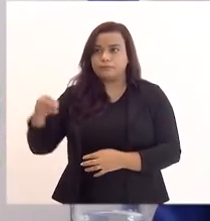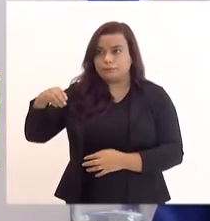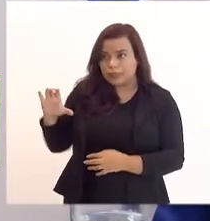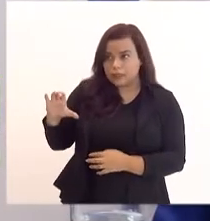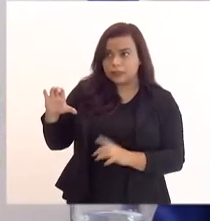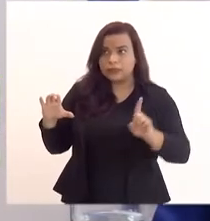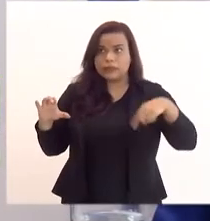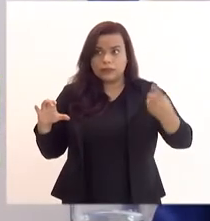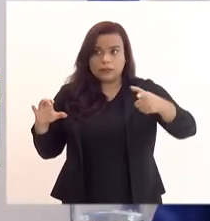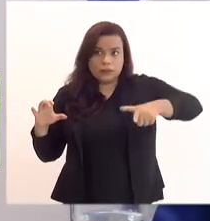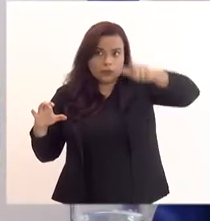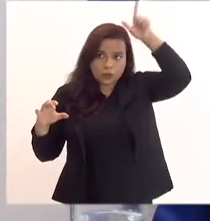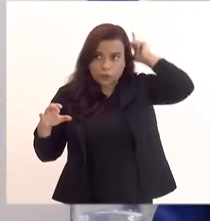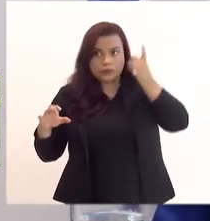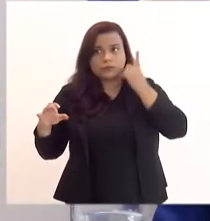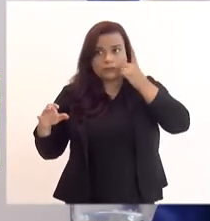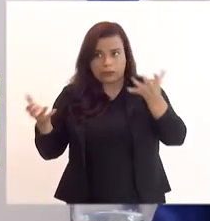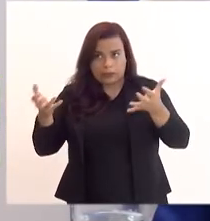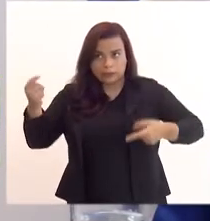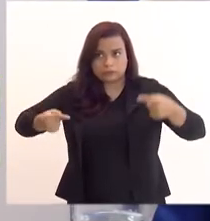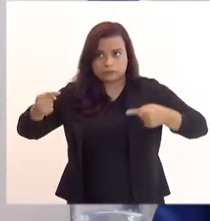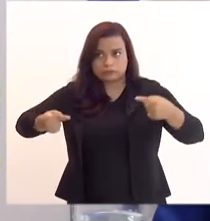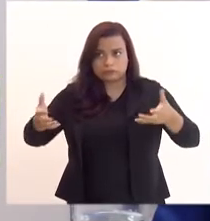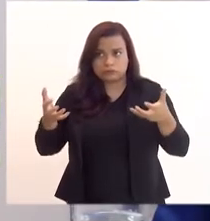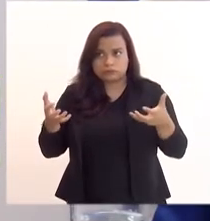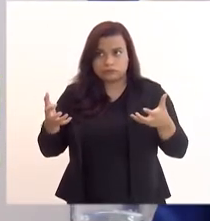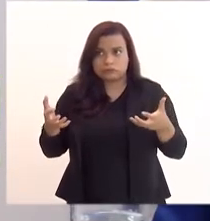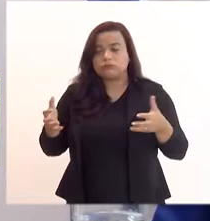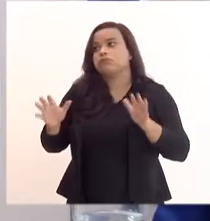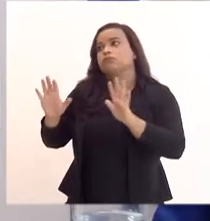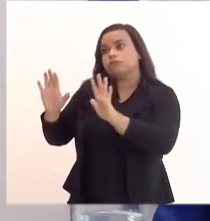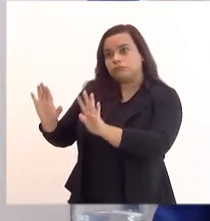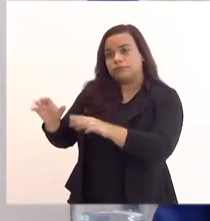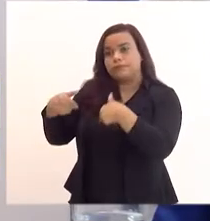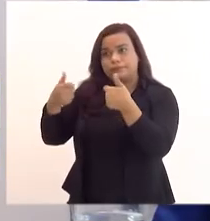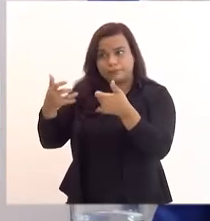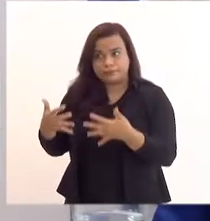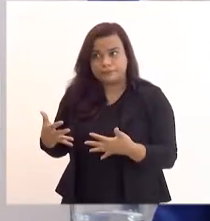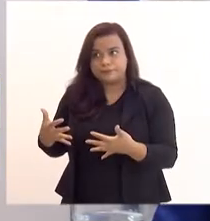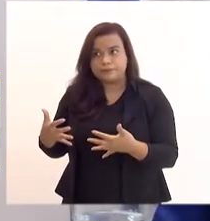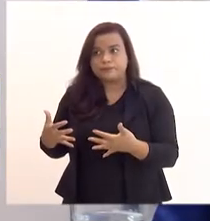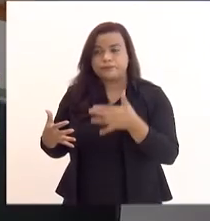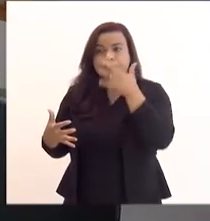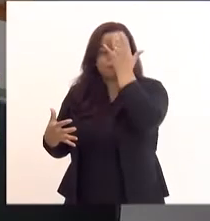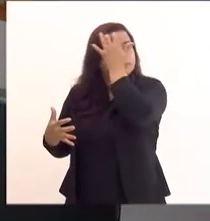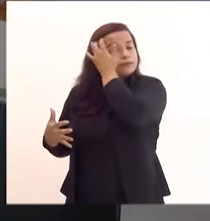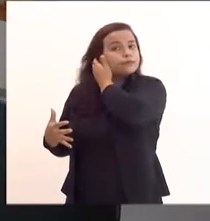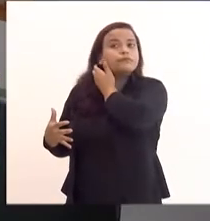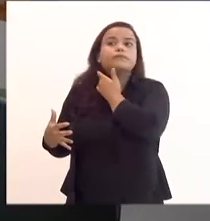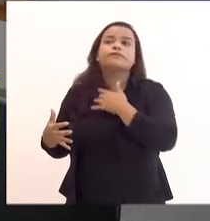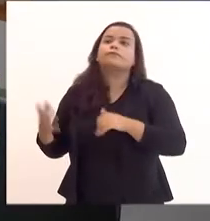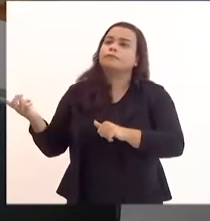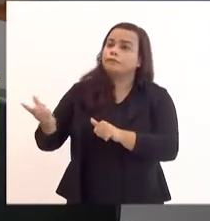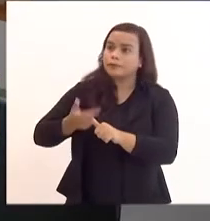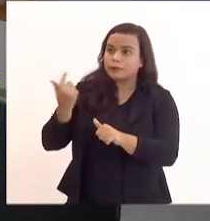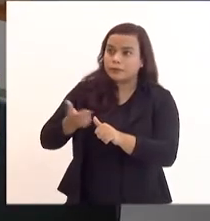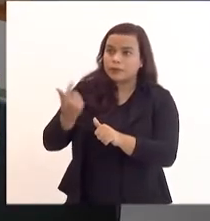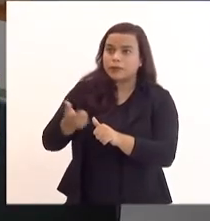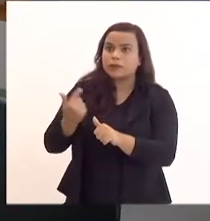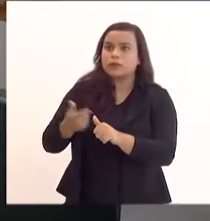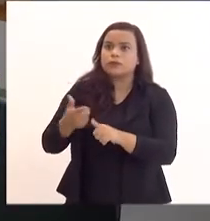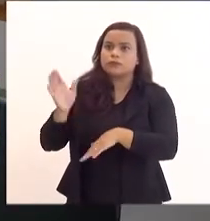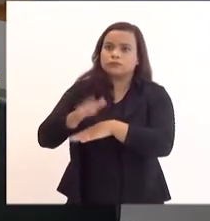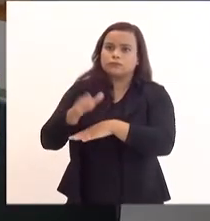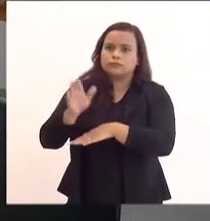depois deputado Luiz Paulo. Quer discutir, deputado? Não. Olha só, senhor presidente, eu primeiro tenho que sustentar o